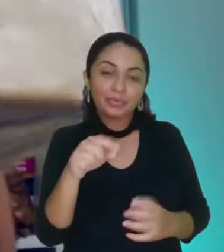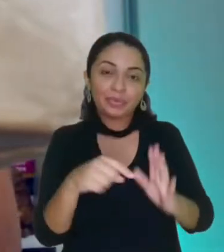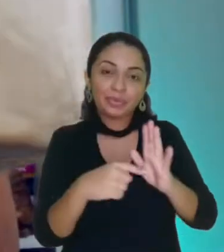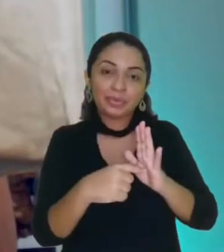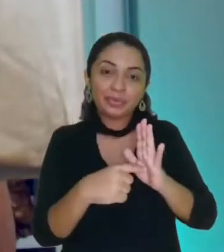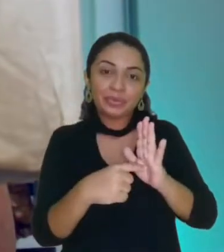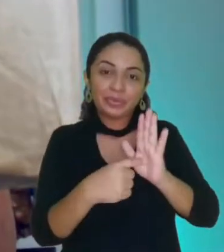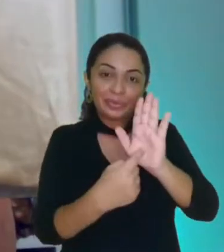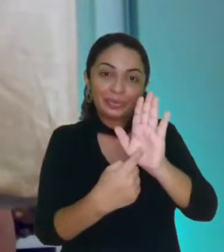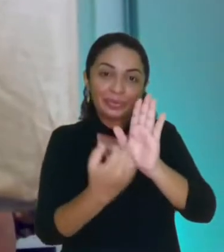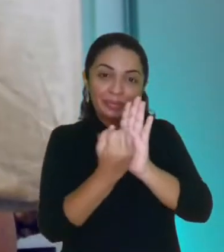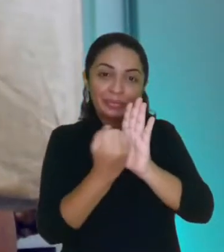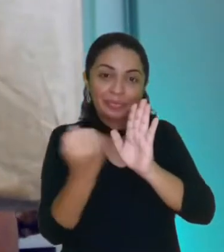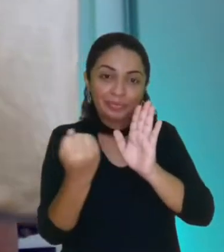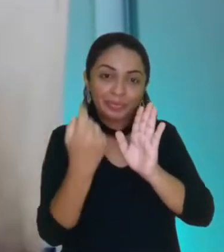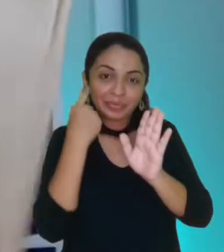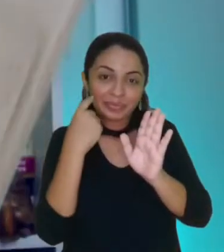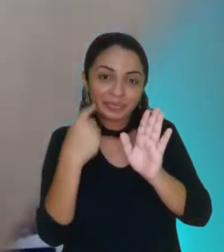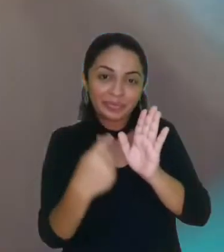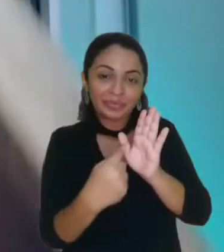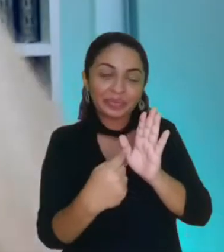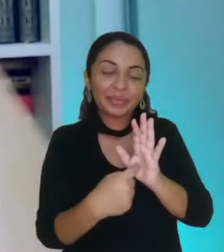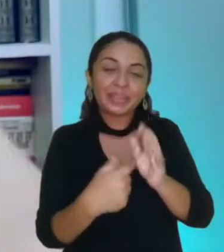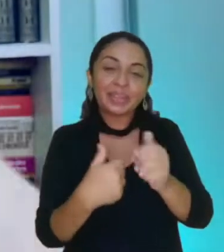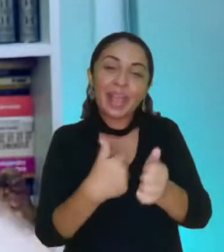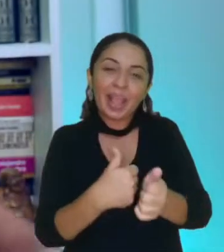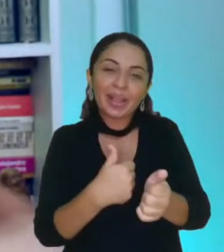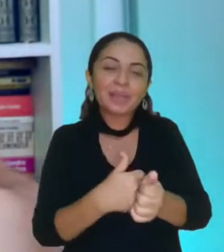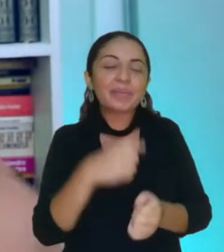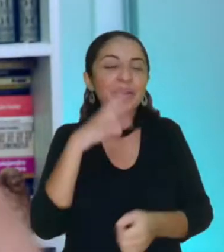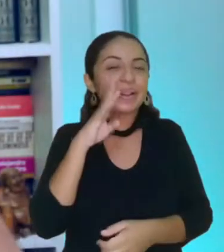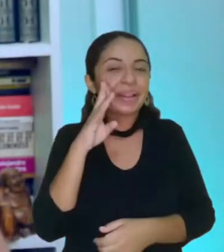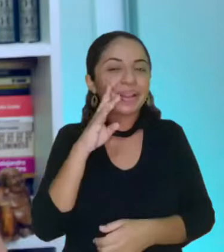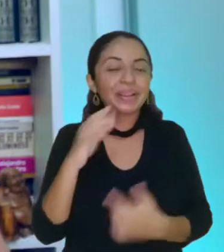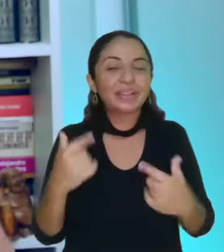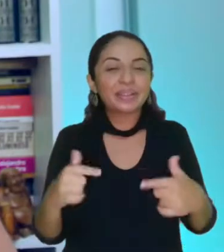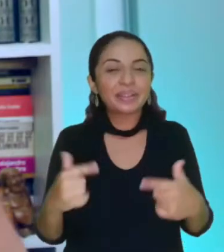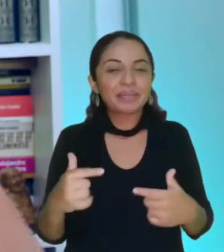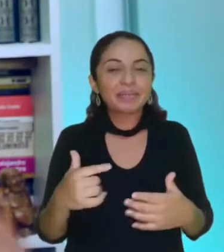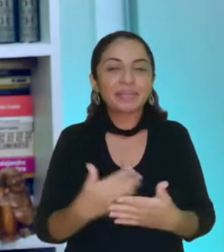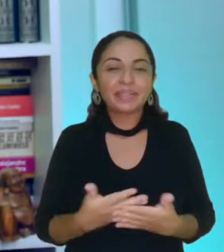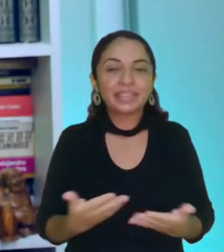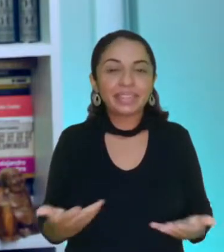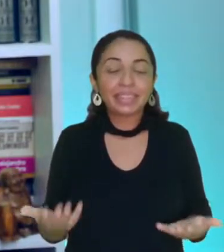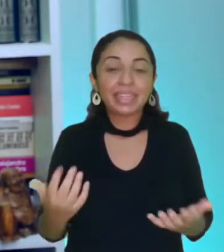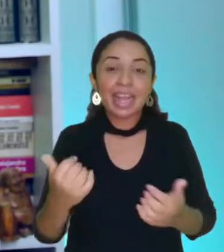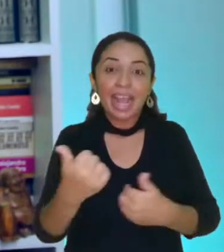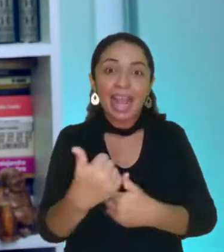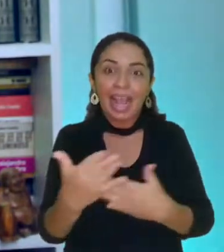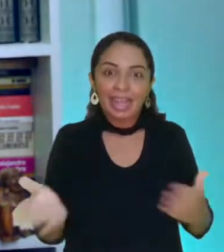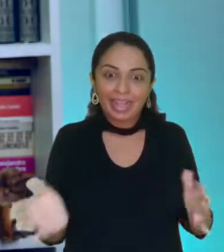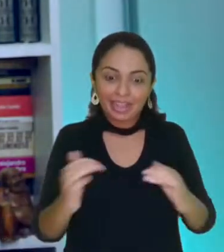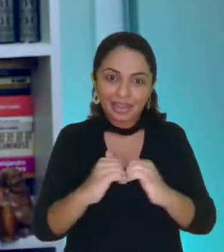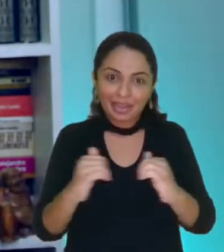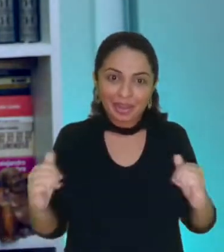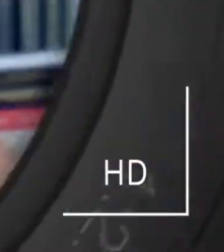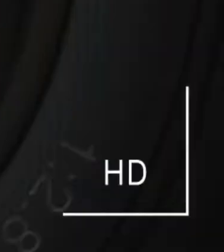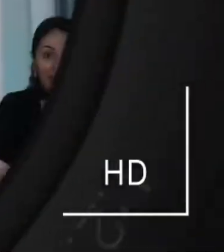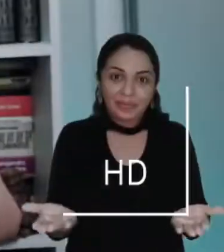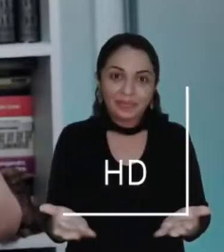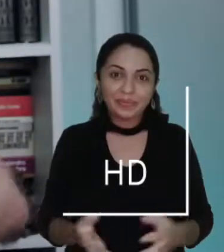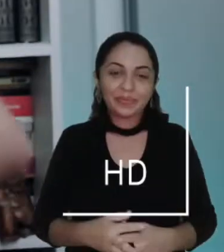O símbolozinho deles aqui, ó. Acompanha, é bem legal o trabalho que eles fazem. A gente vai abrir essa caixa agora mesmo. Vamos